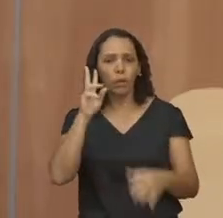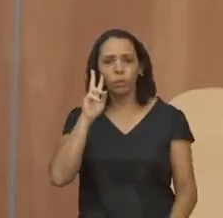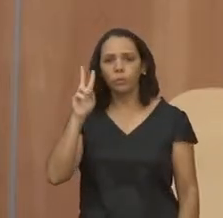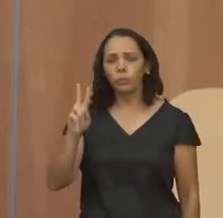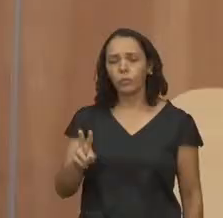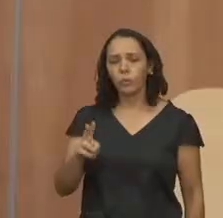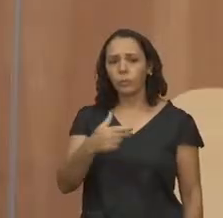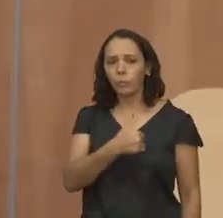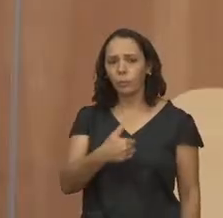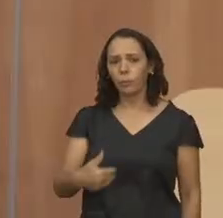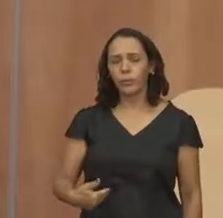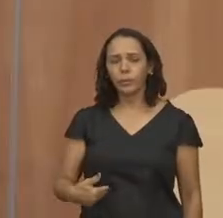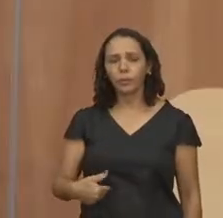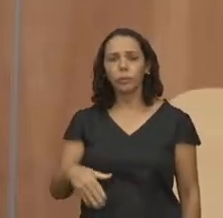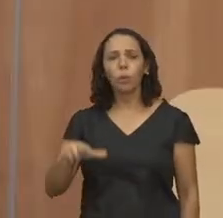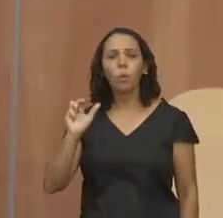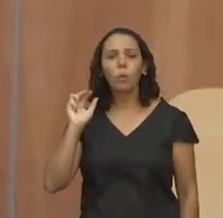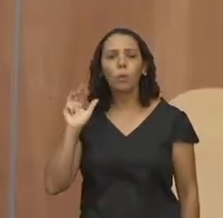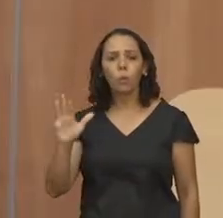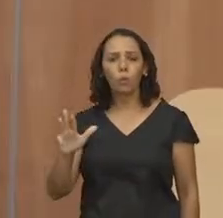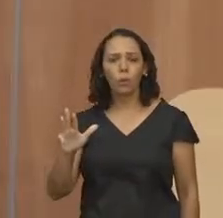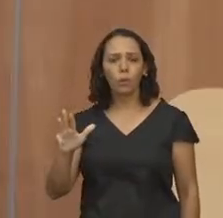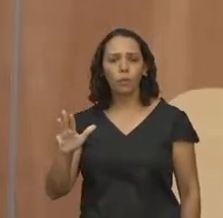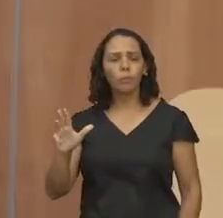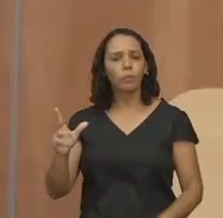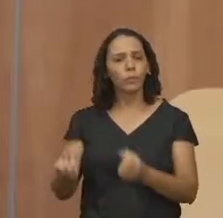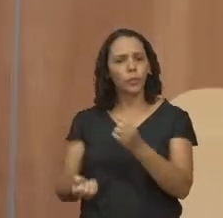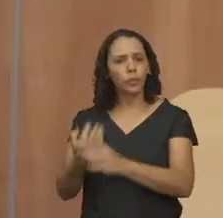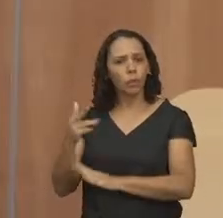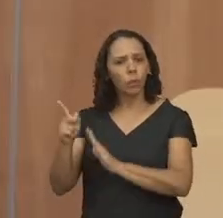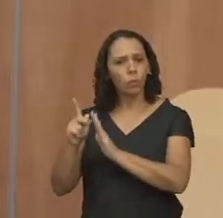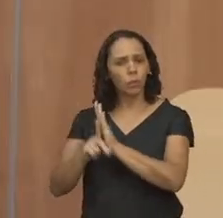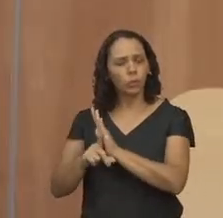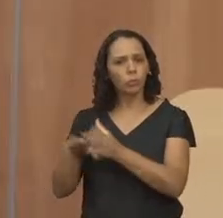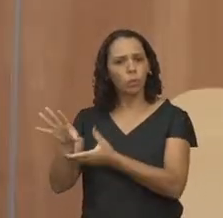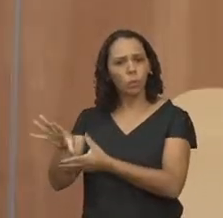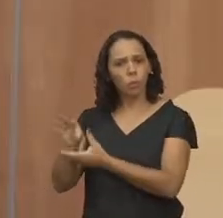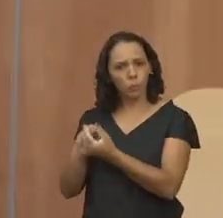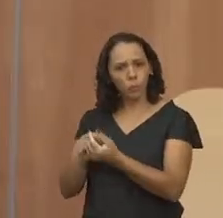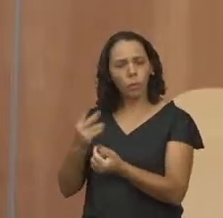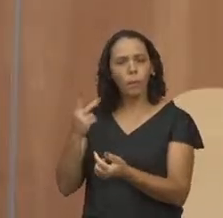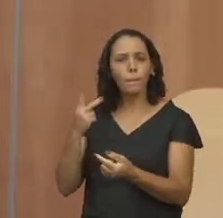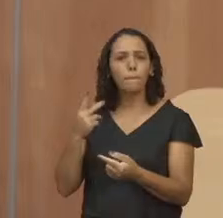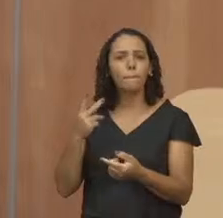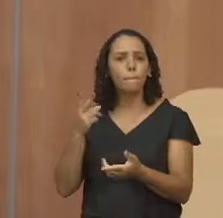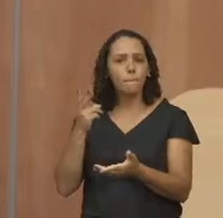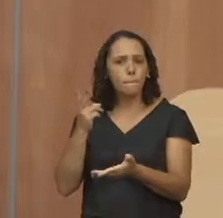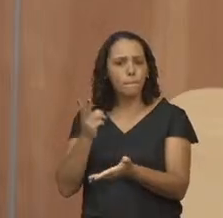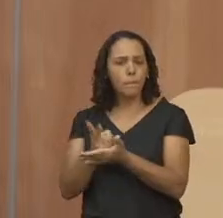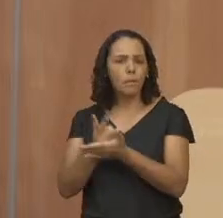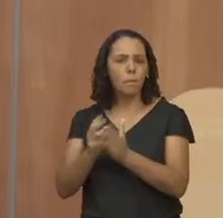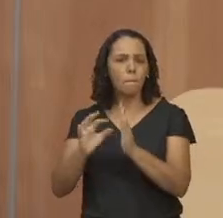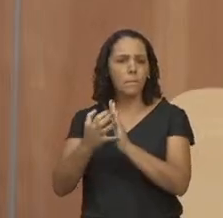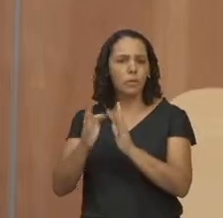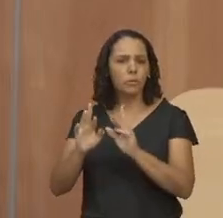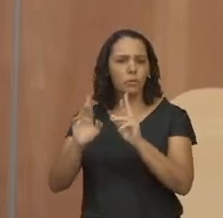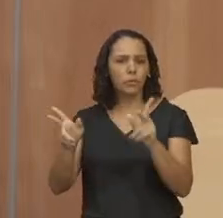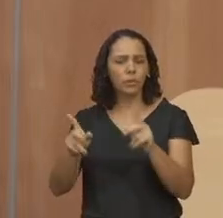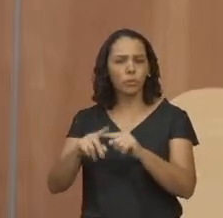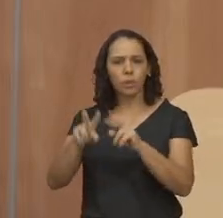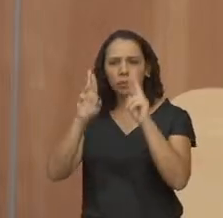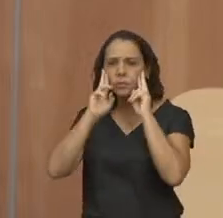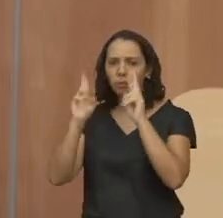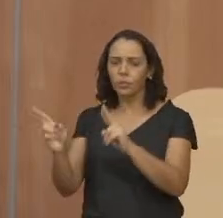que fez esse projeto, você trouxe para essa casa, mesmo sendo de um partido da direita, respeitando a opinião, e é isso que